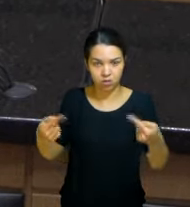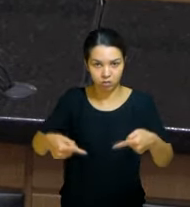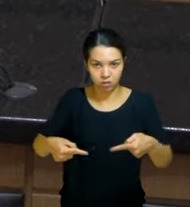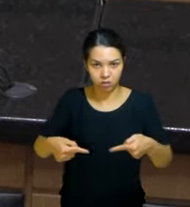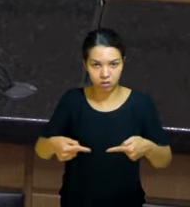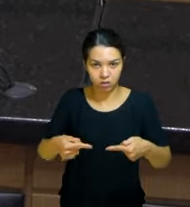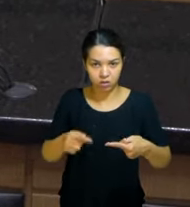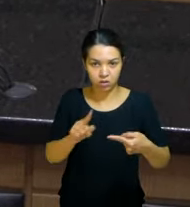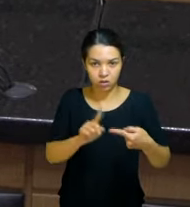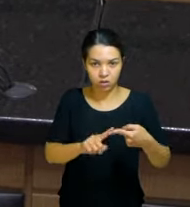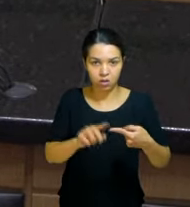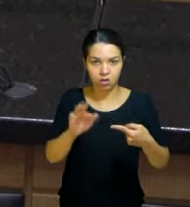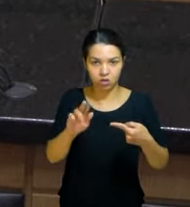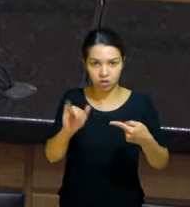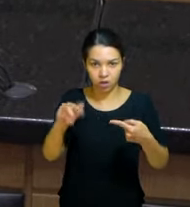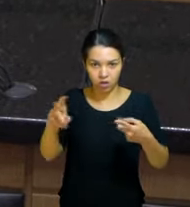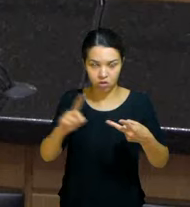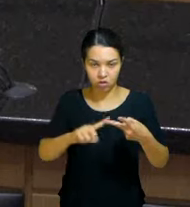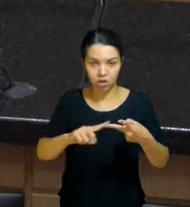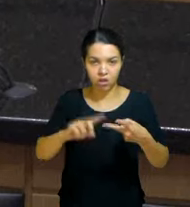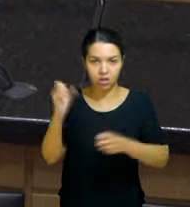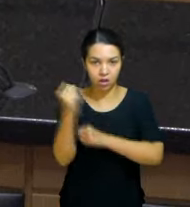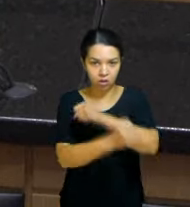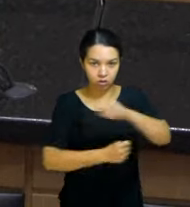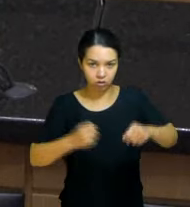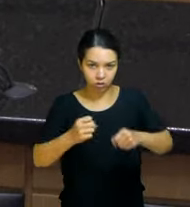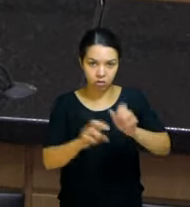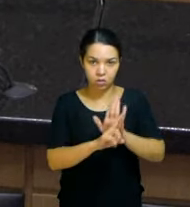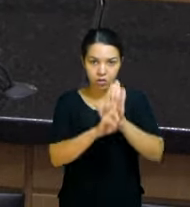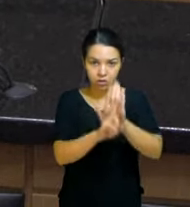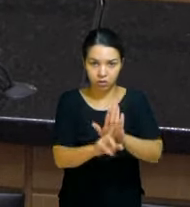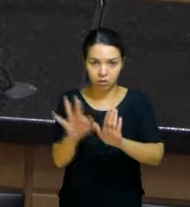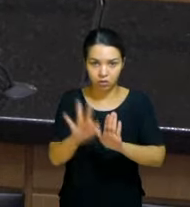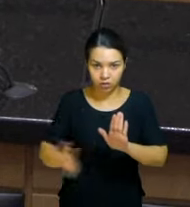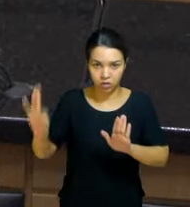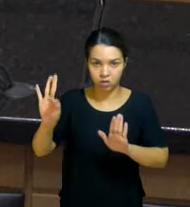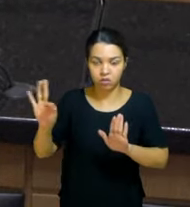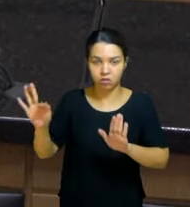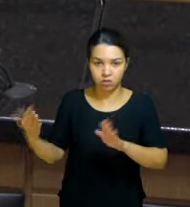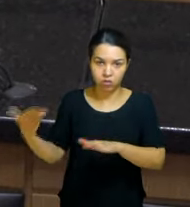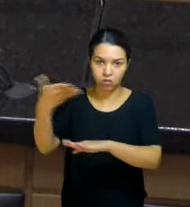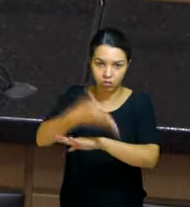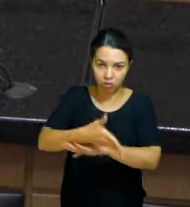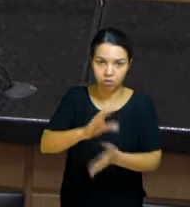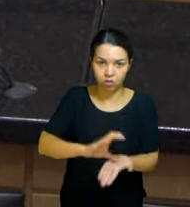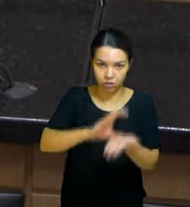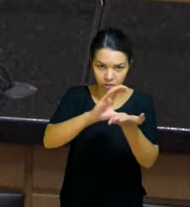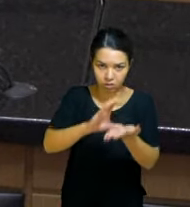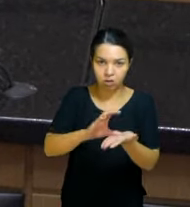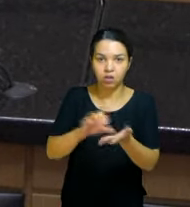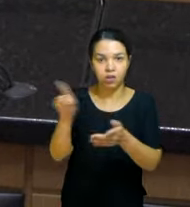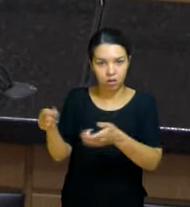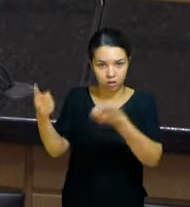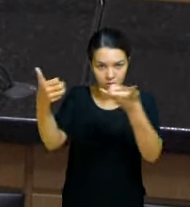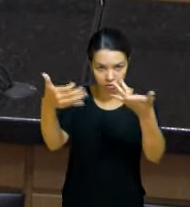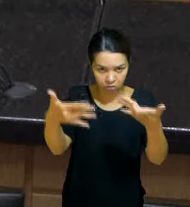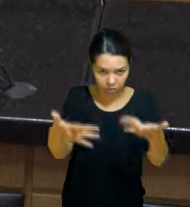a ginástica e o taekwondo, cujos representantes das federações estiveram no Conselho hoje e